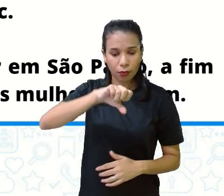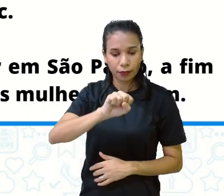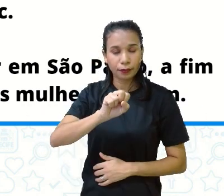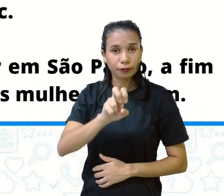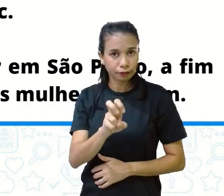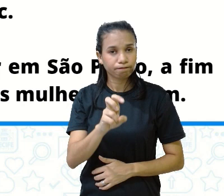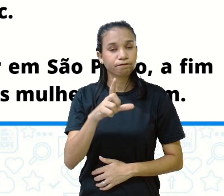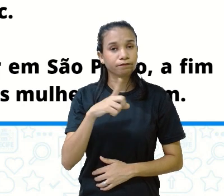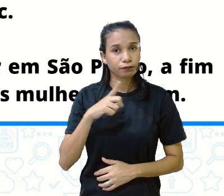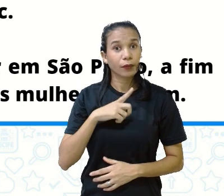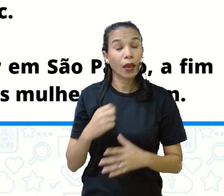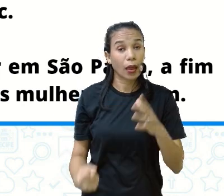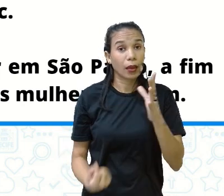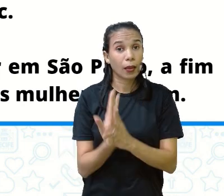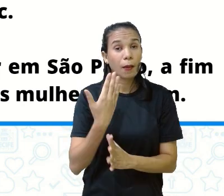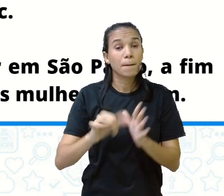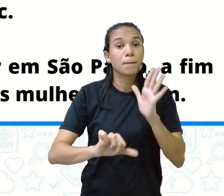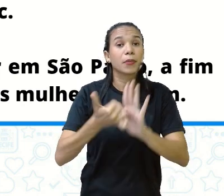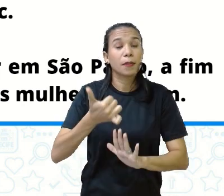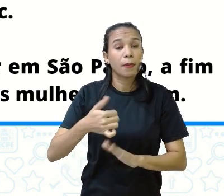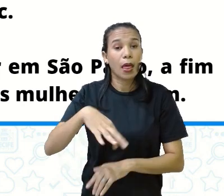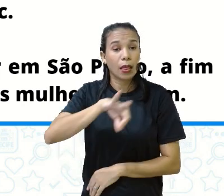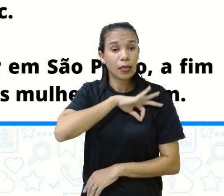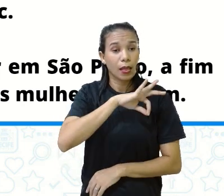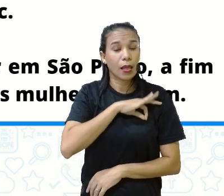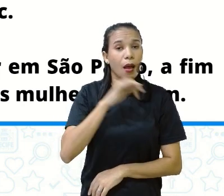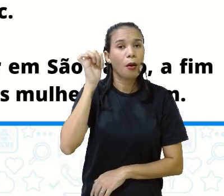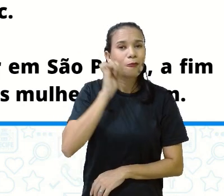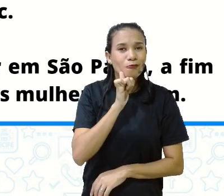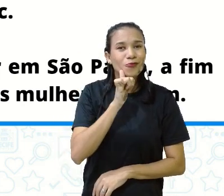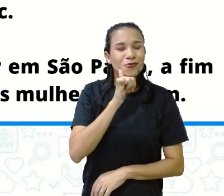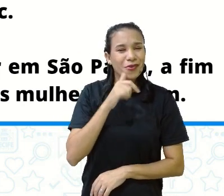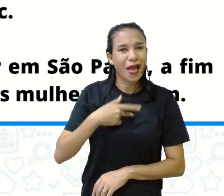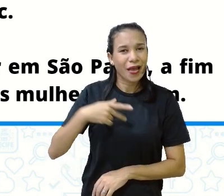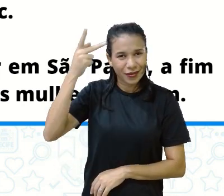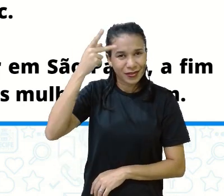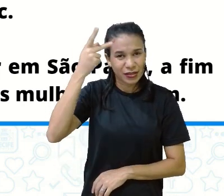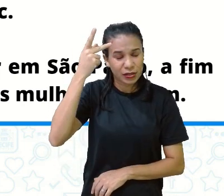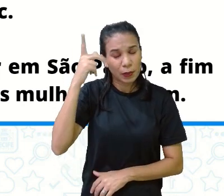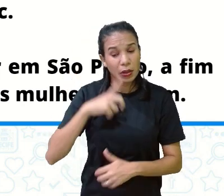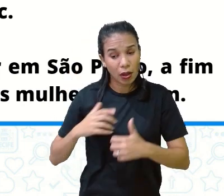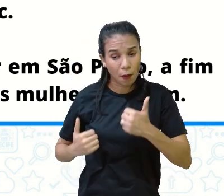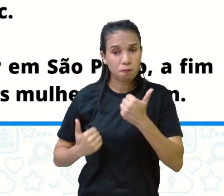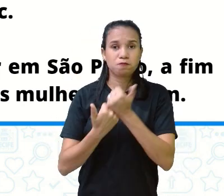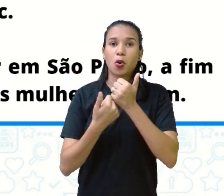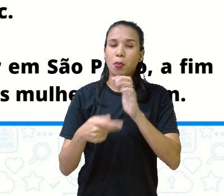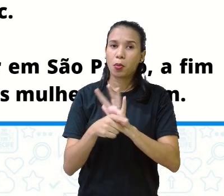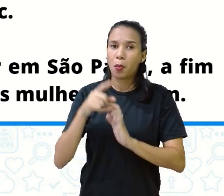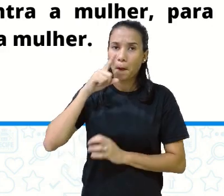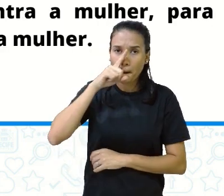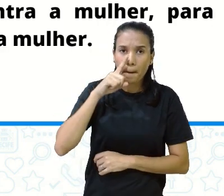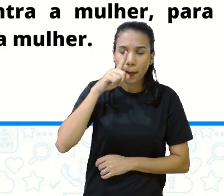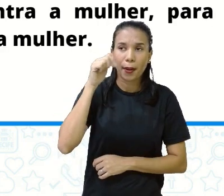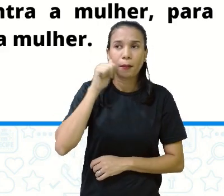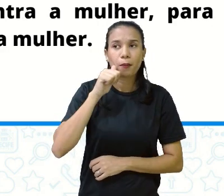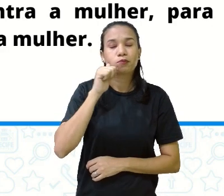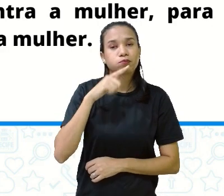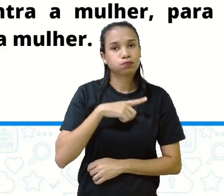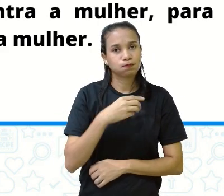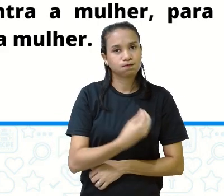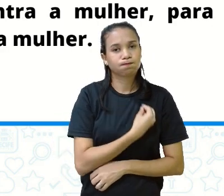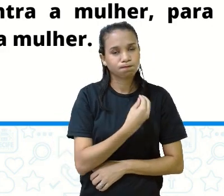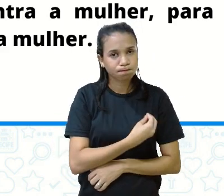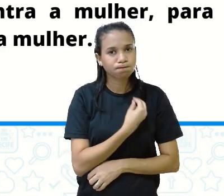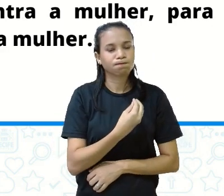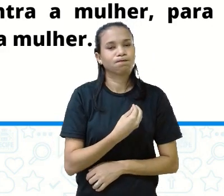1985, a criação da primeira delegacia da mulher em São Paulo, a fim de dar suporte a situações de risco que algumas mulheres